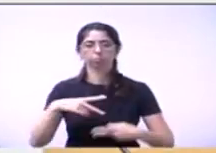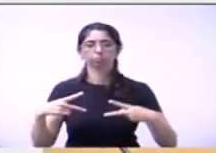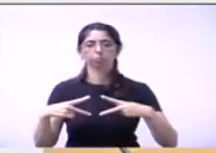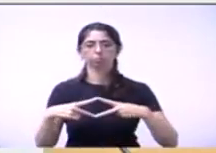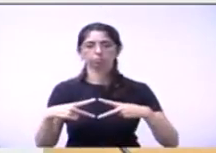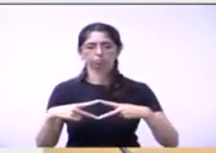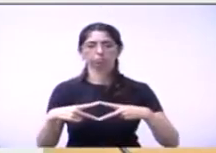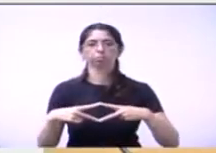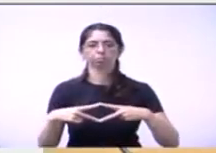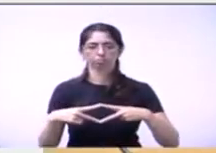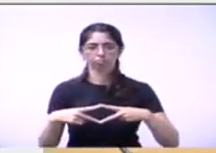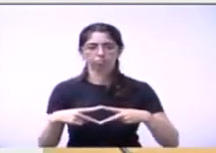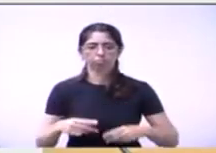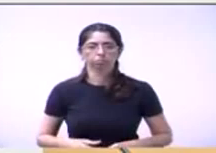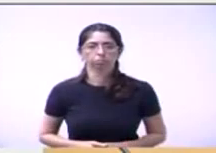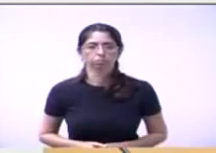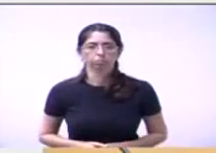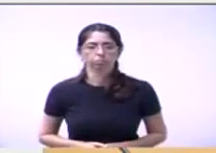Paulínia.